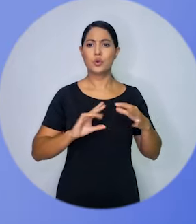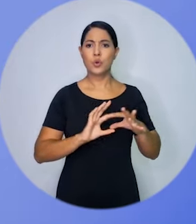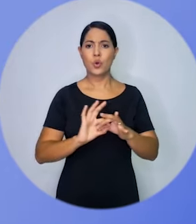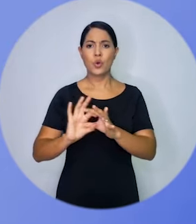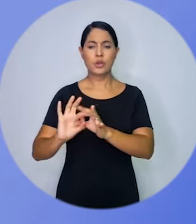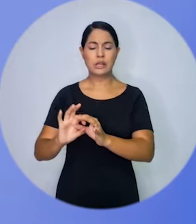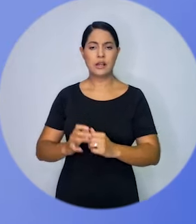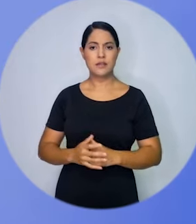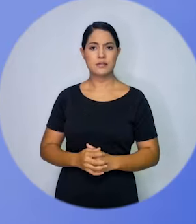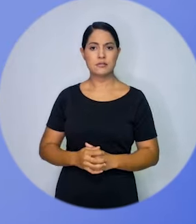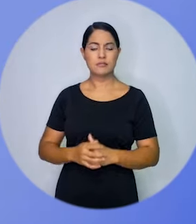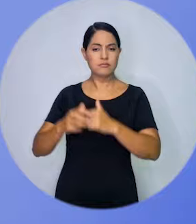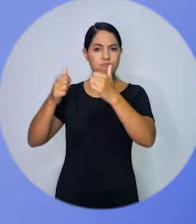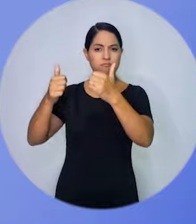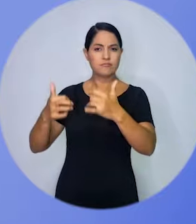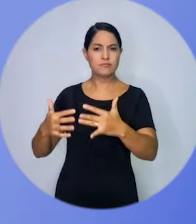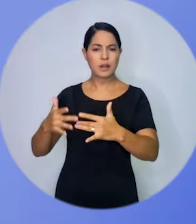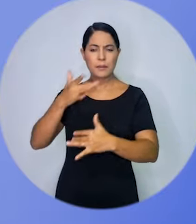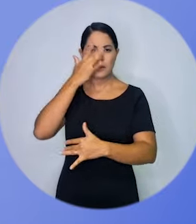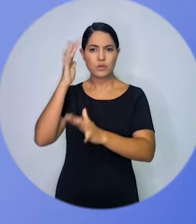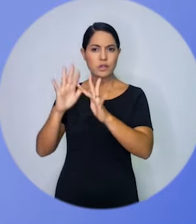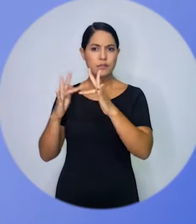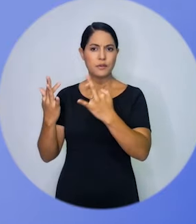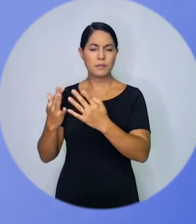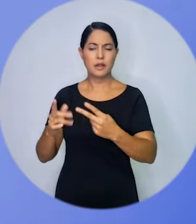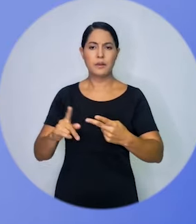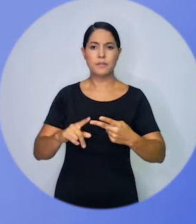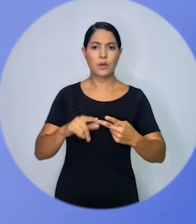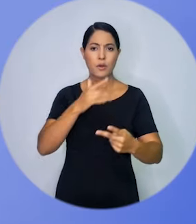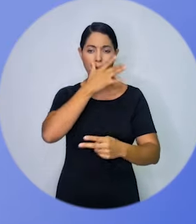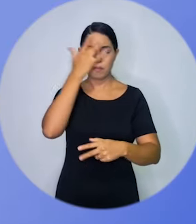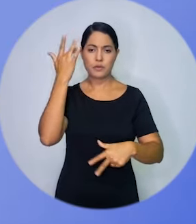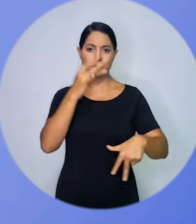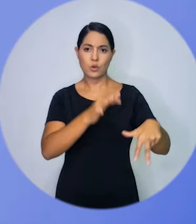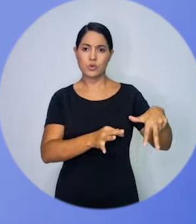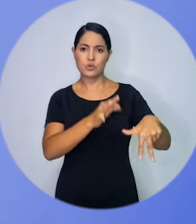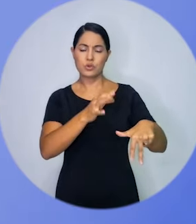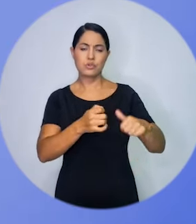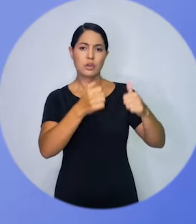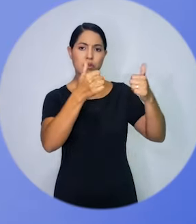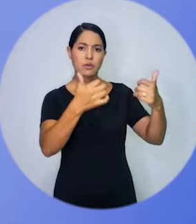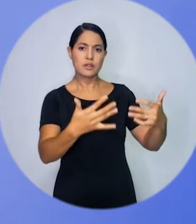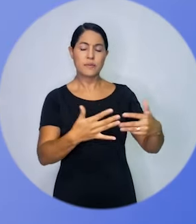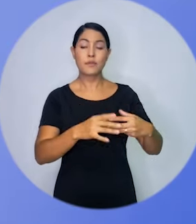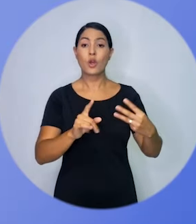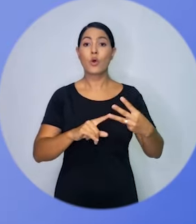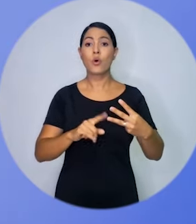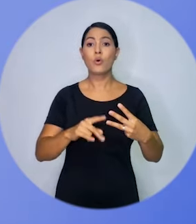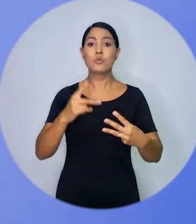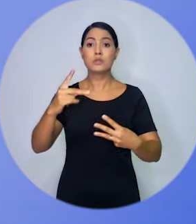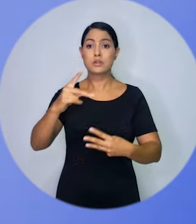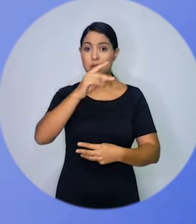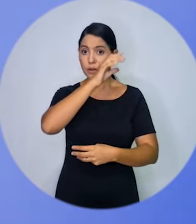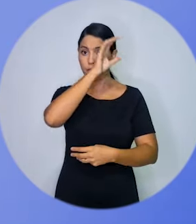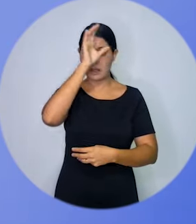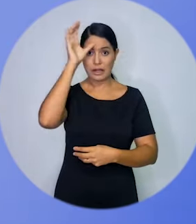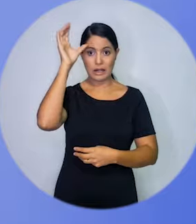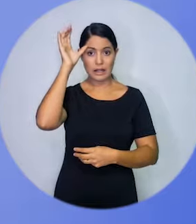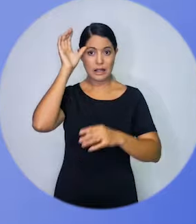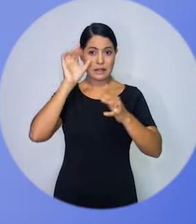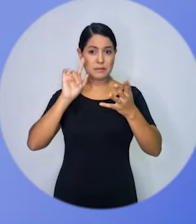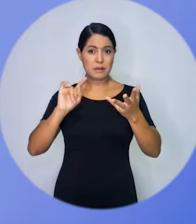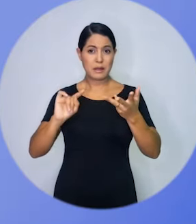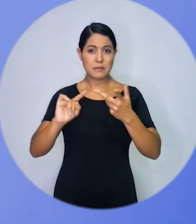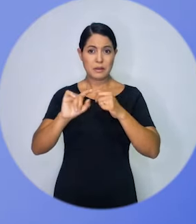você imposta a sua entonação, seja para conversar com seu familiar, seja para conversar com o magistrado, seja, por exemplo,